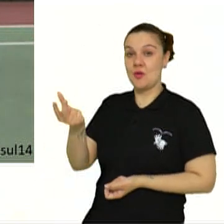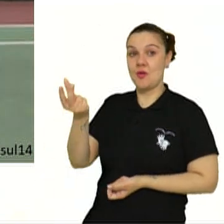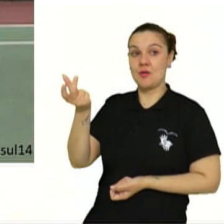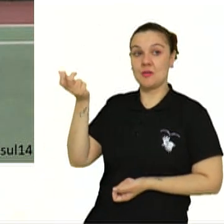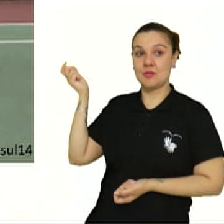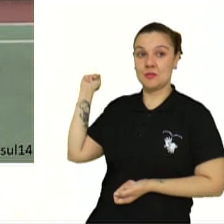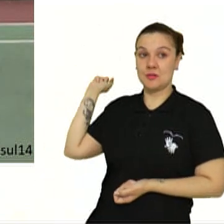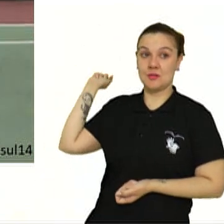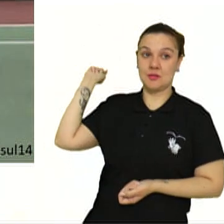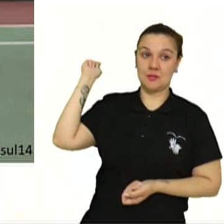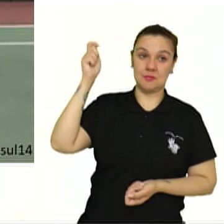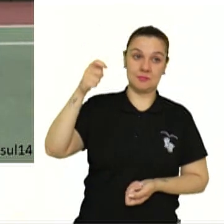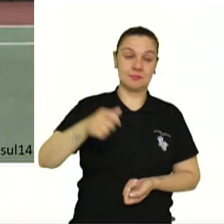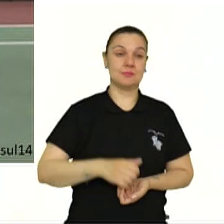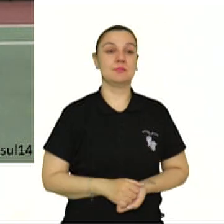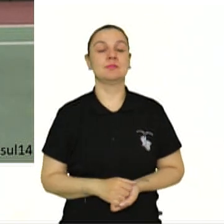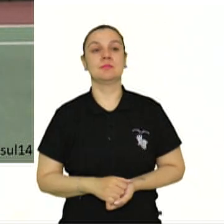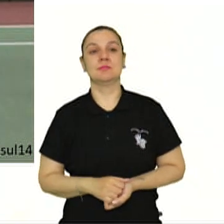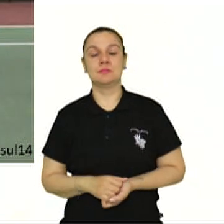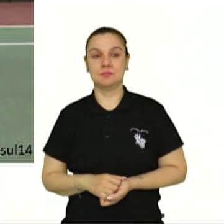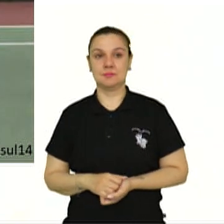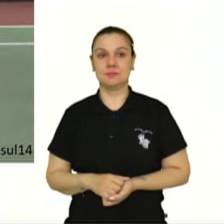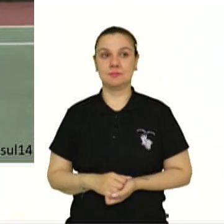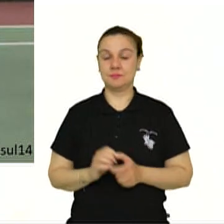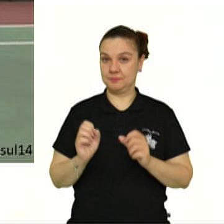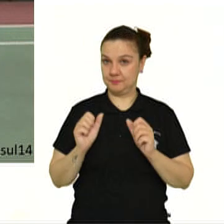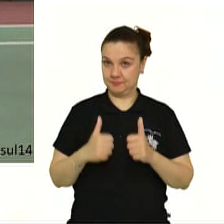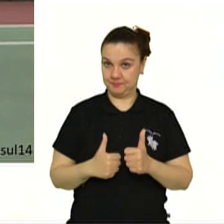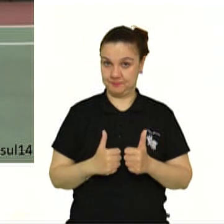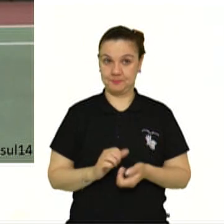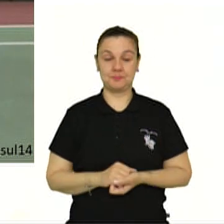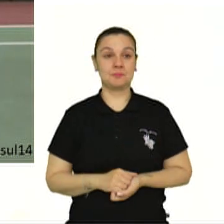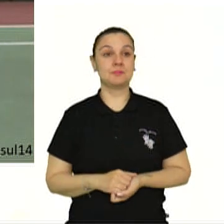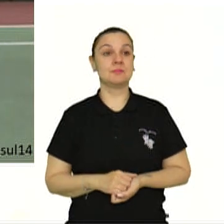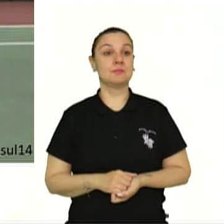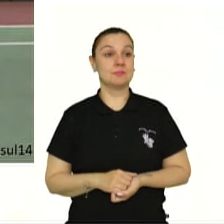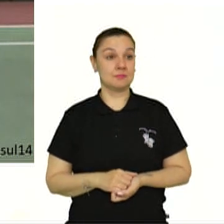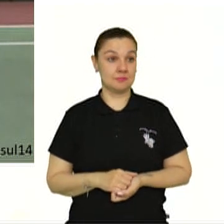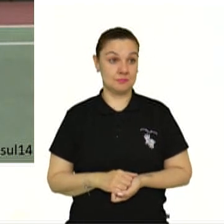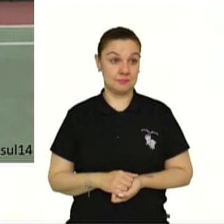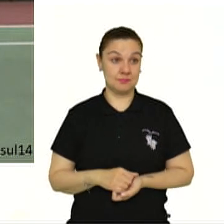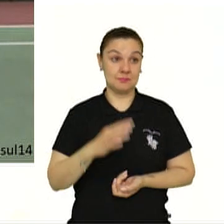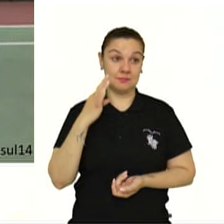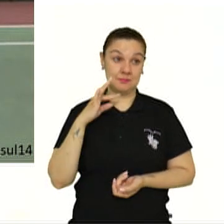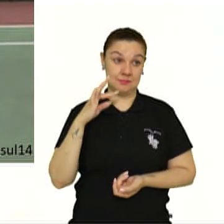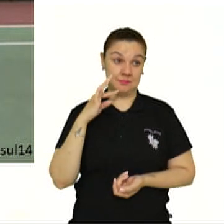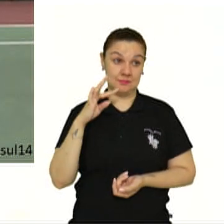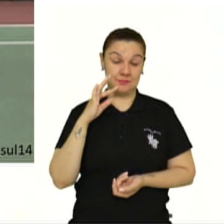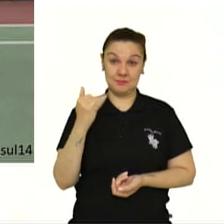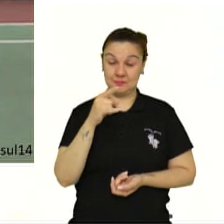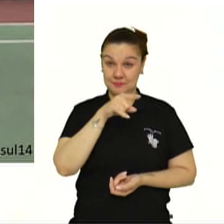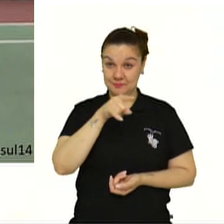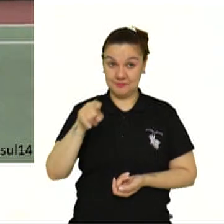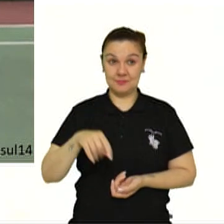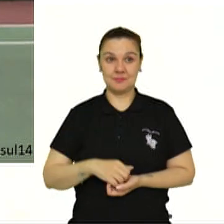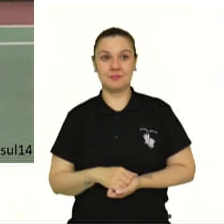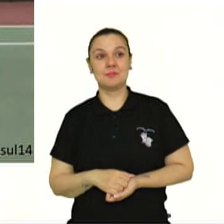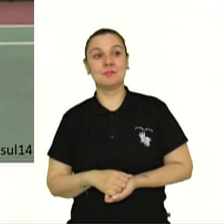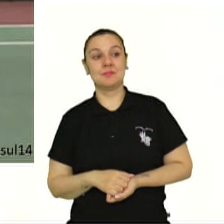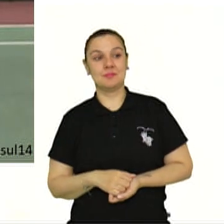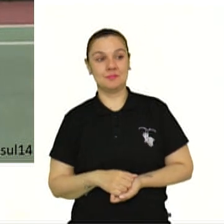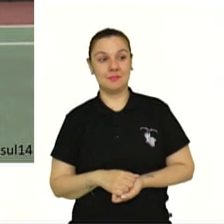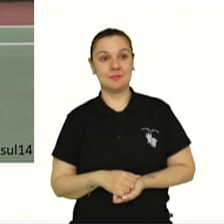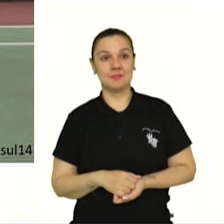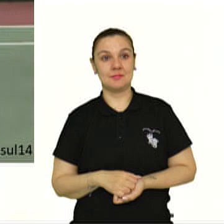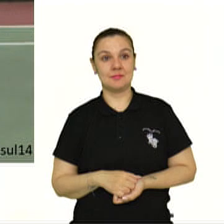o saque e vai sacar lá. Bem legal uma informação para vocês.